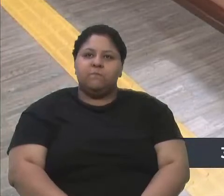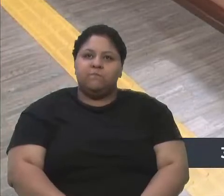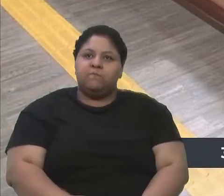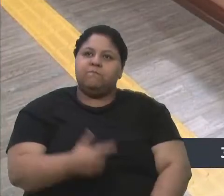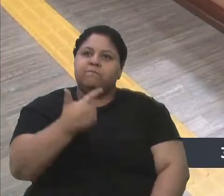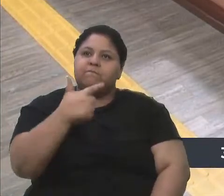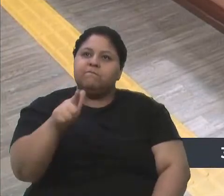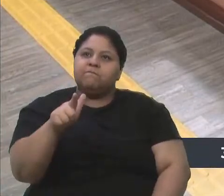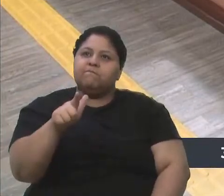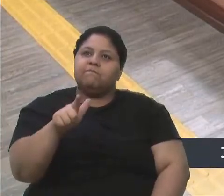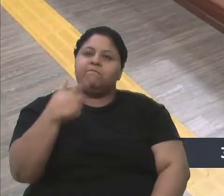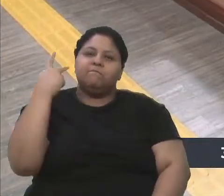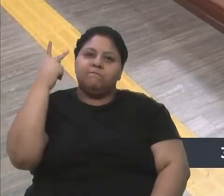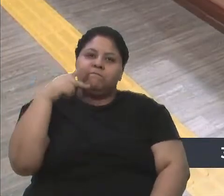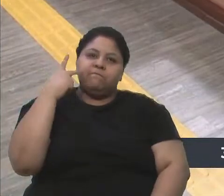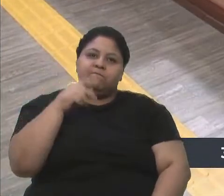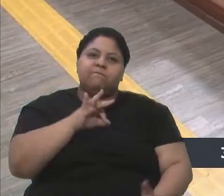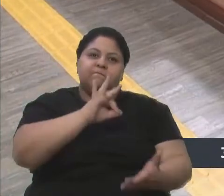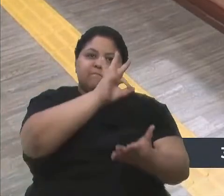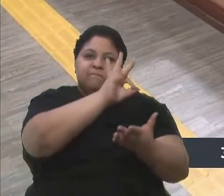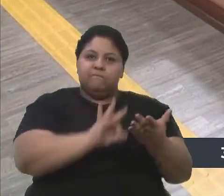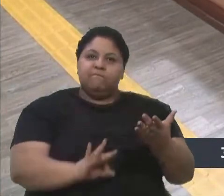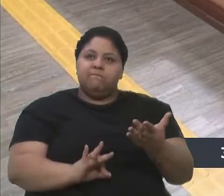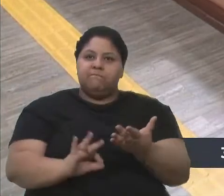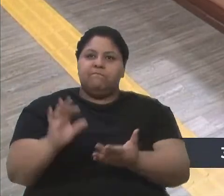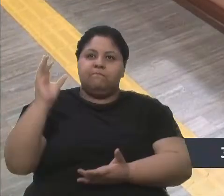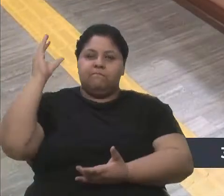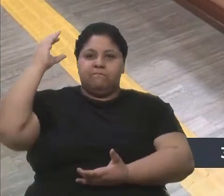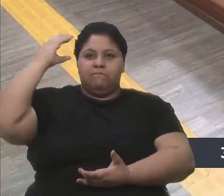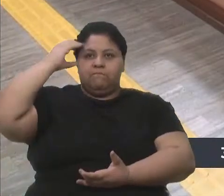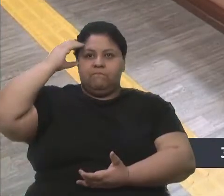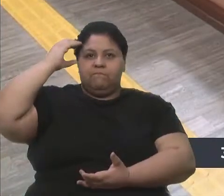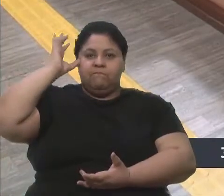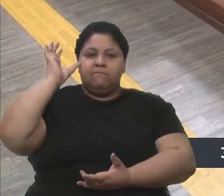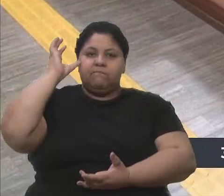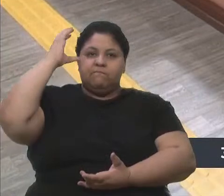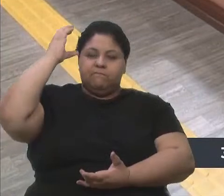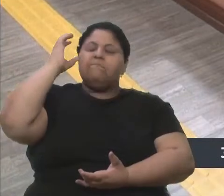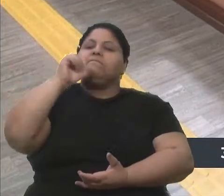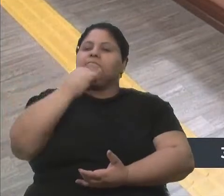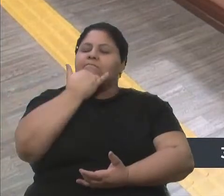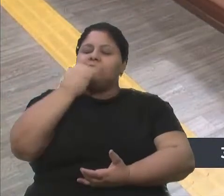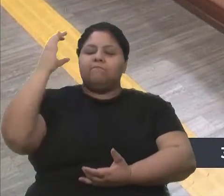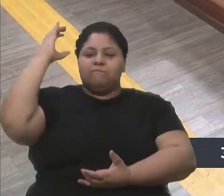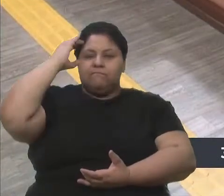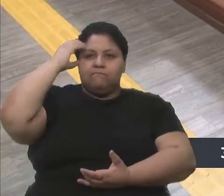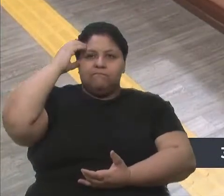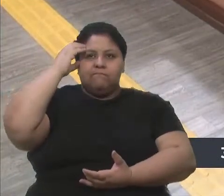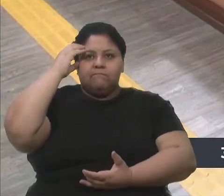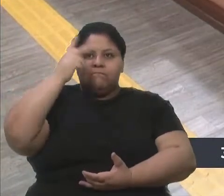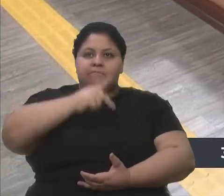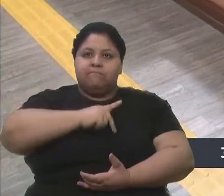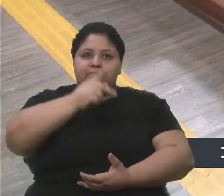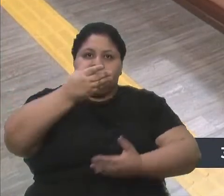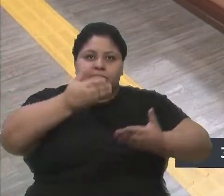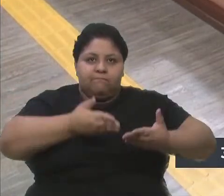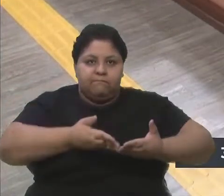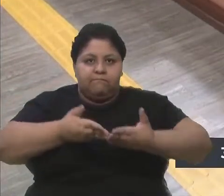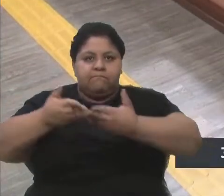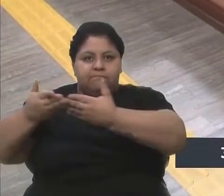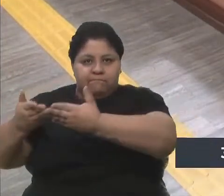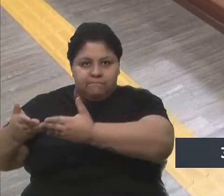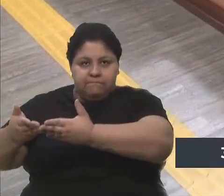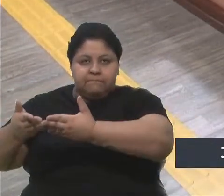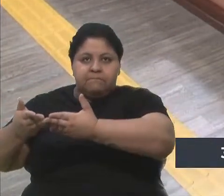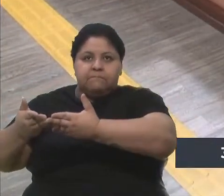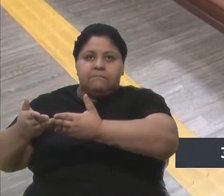Próximo vereador inscrito, Cadore. Senhor presidente, cedo o espaço para a minha colega vereadora Marisol